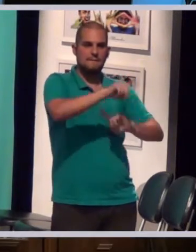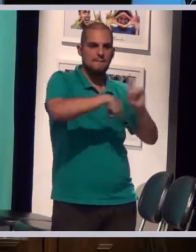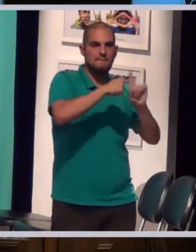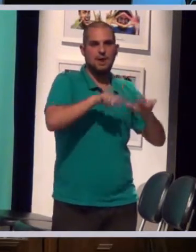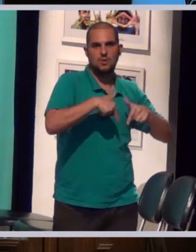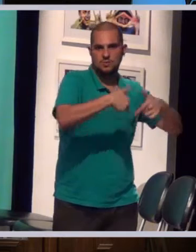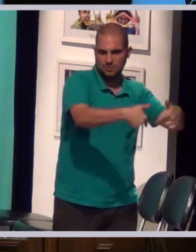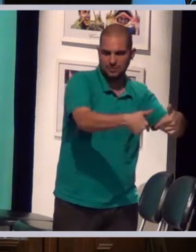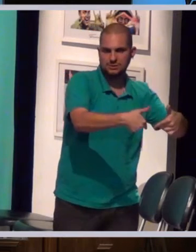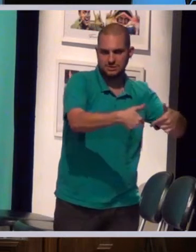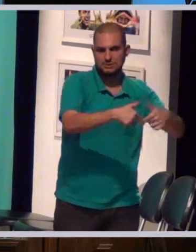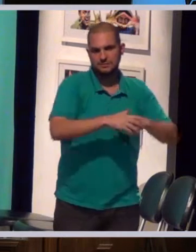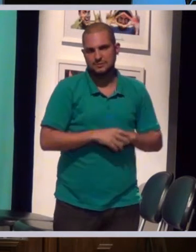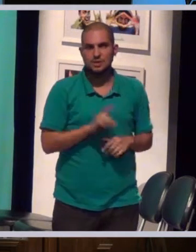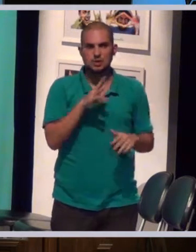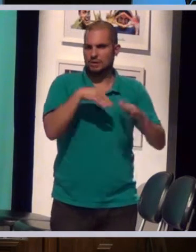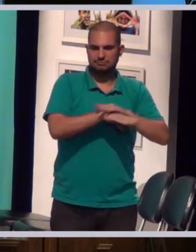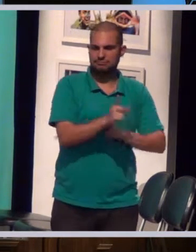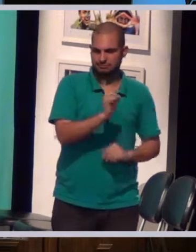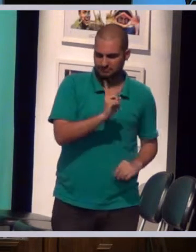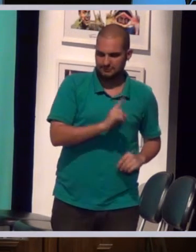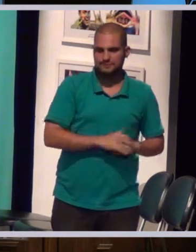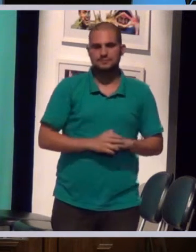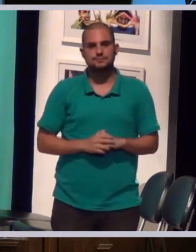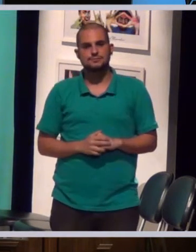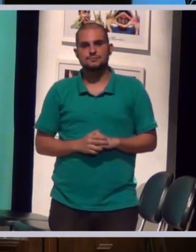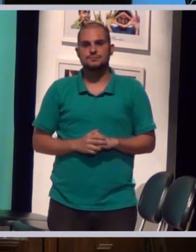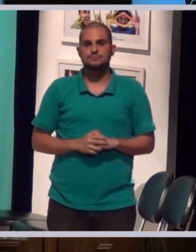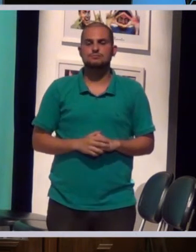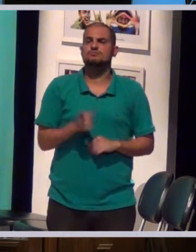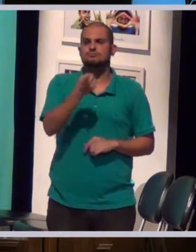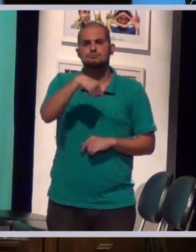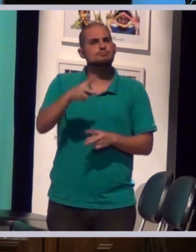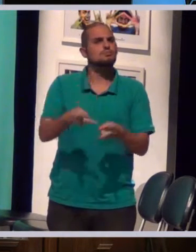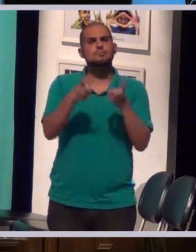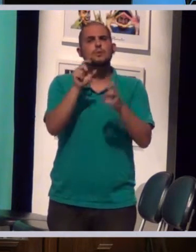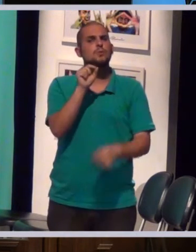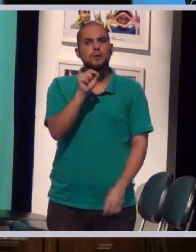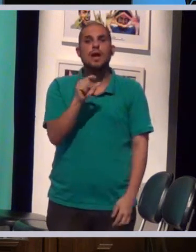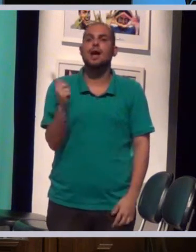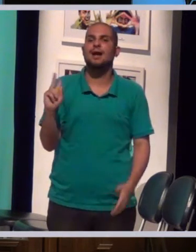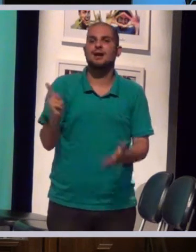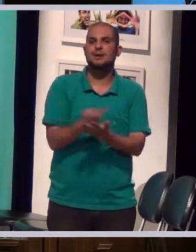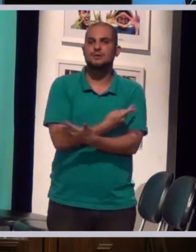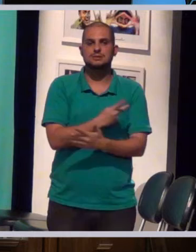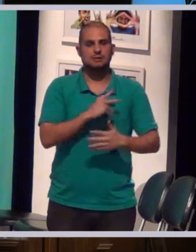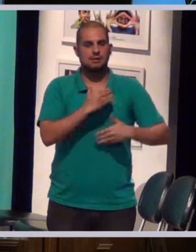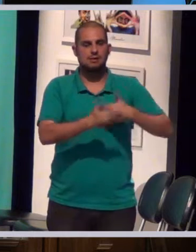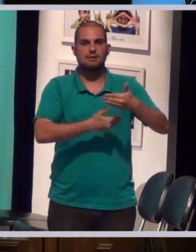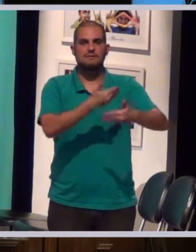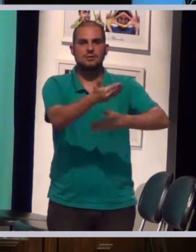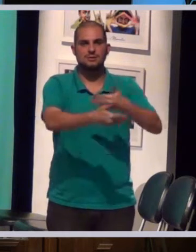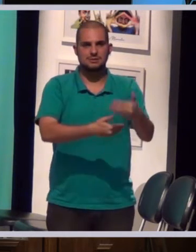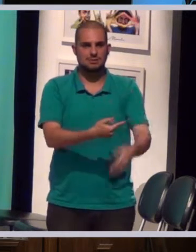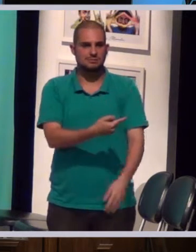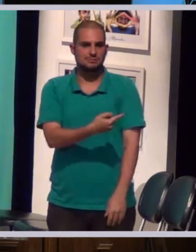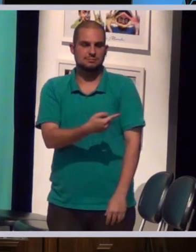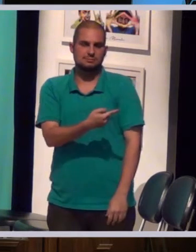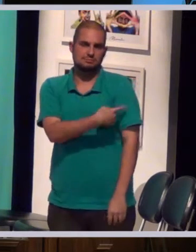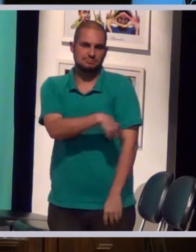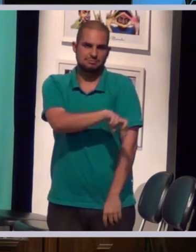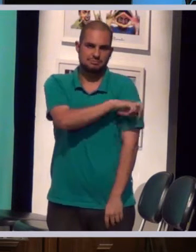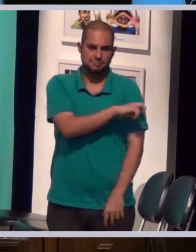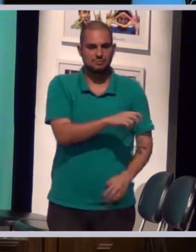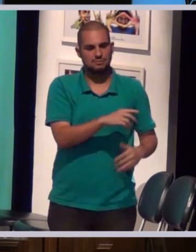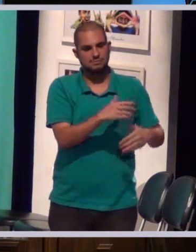com a informação além de guardar. E o que nós percebemos? Uma evolução dessa habilidade ao longo dos primeiros 5 anos,